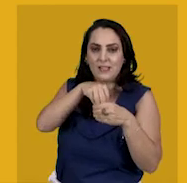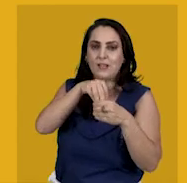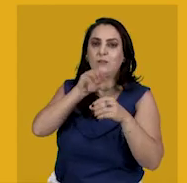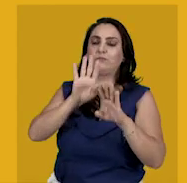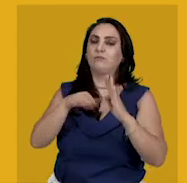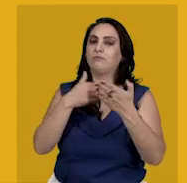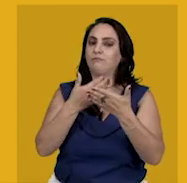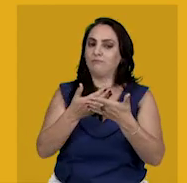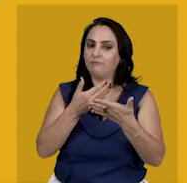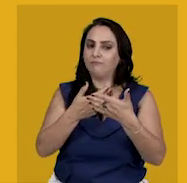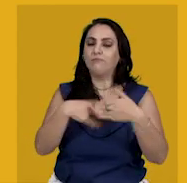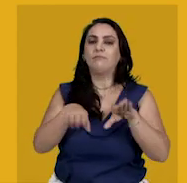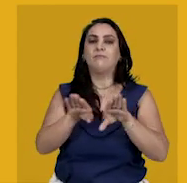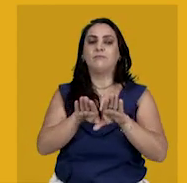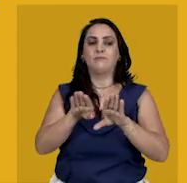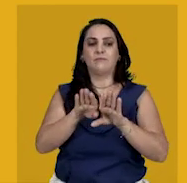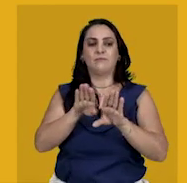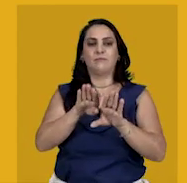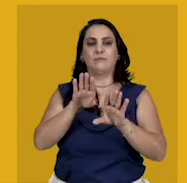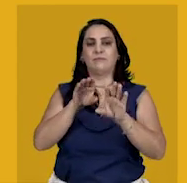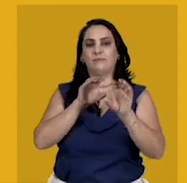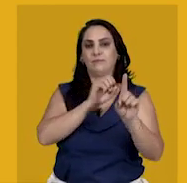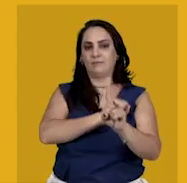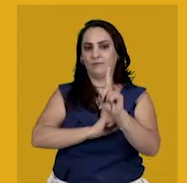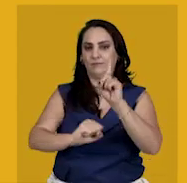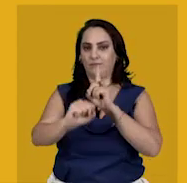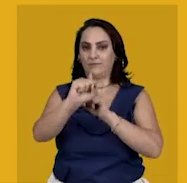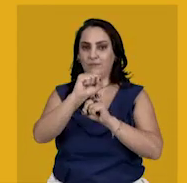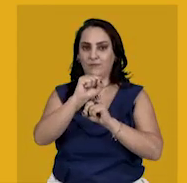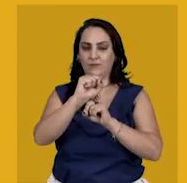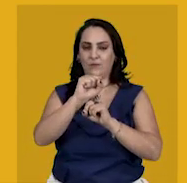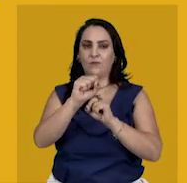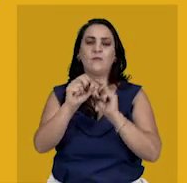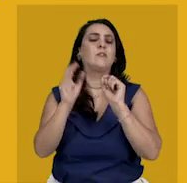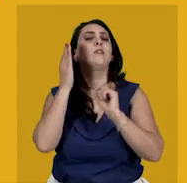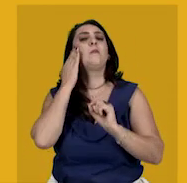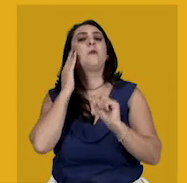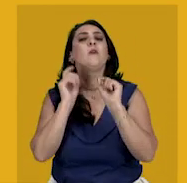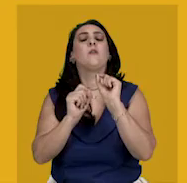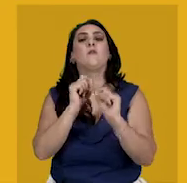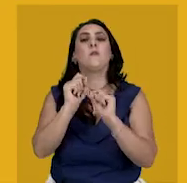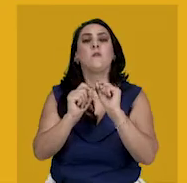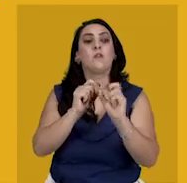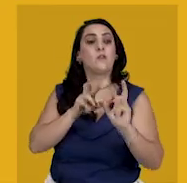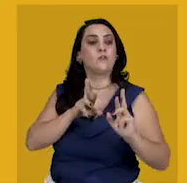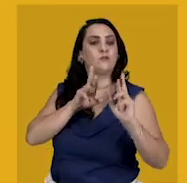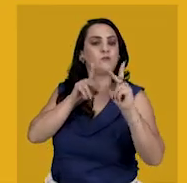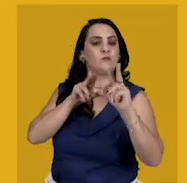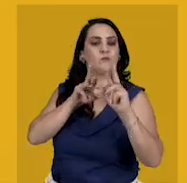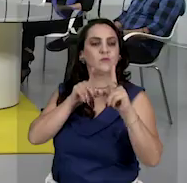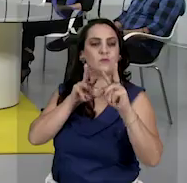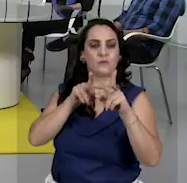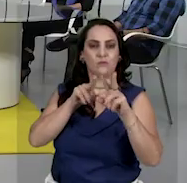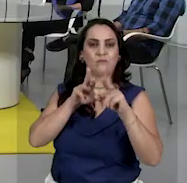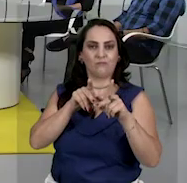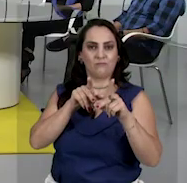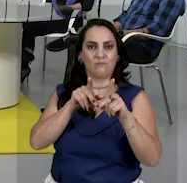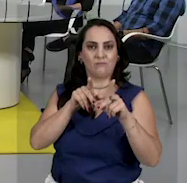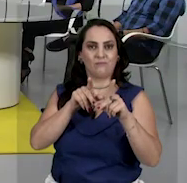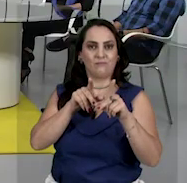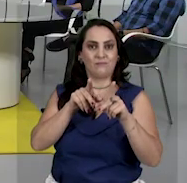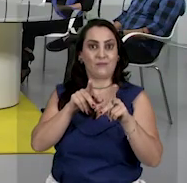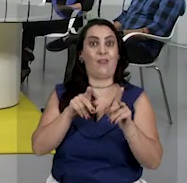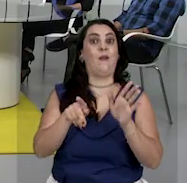sociedade, diferenciar a escola especial da escola bilíngue. Ufa, é muita